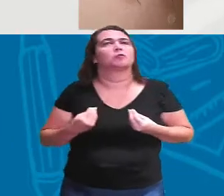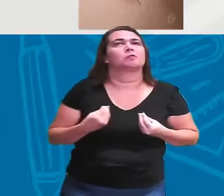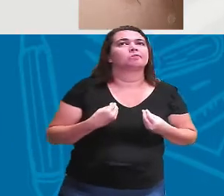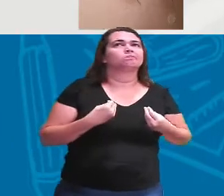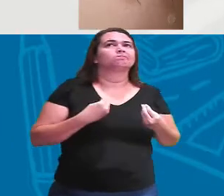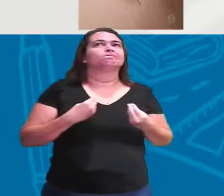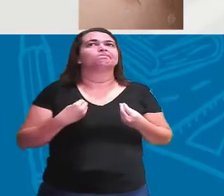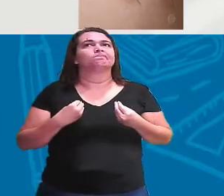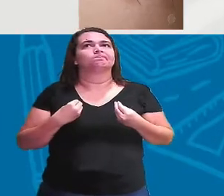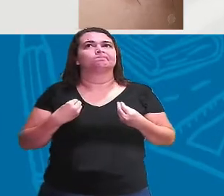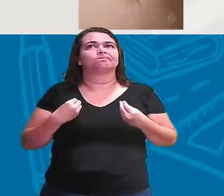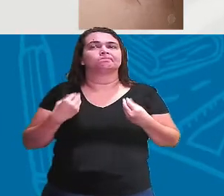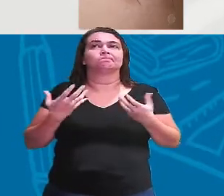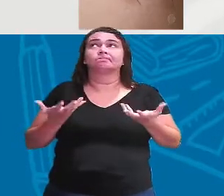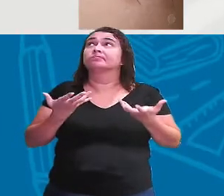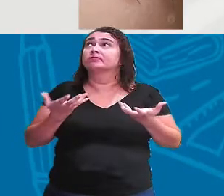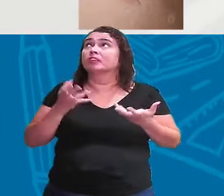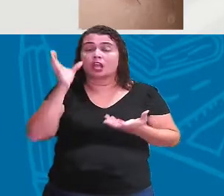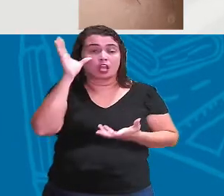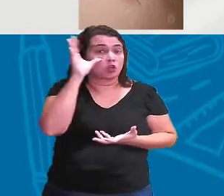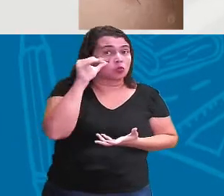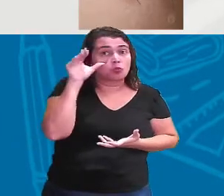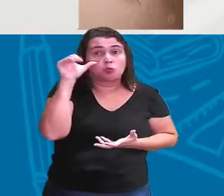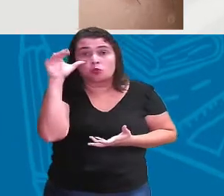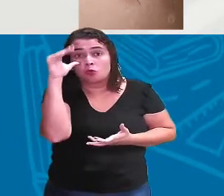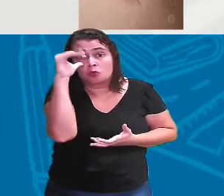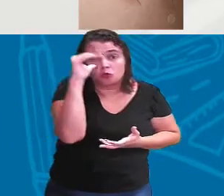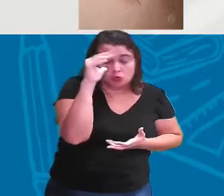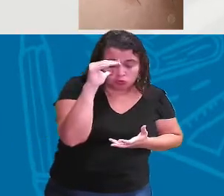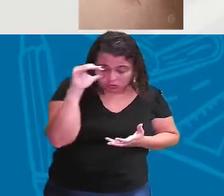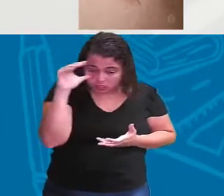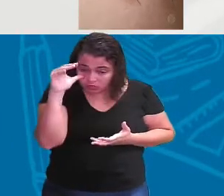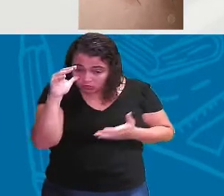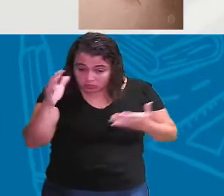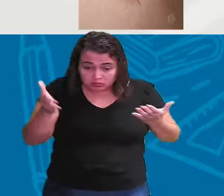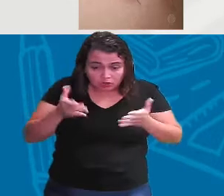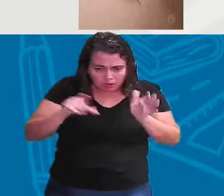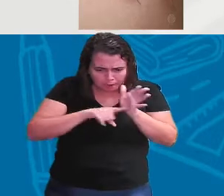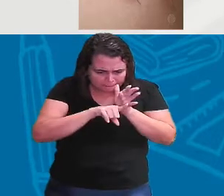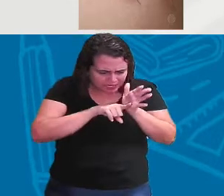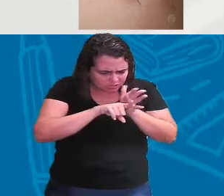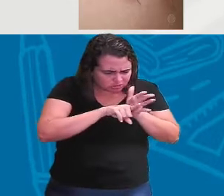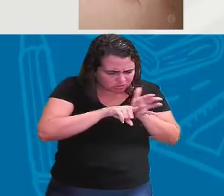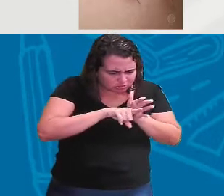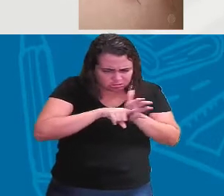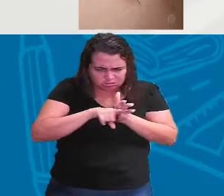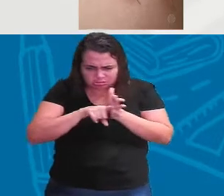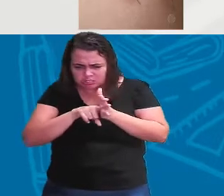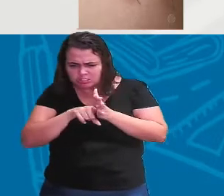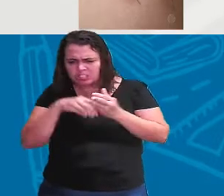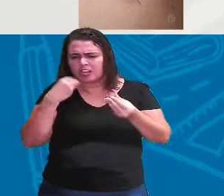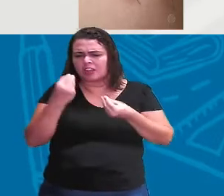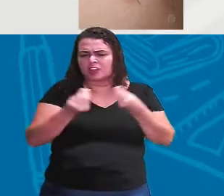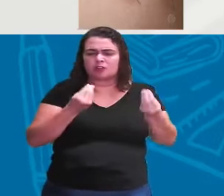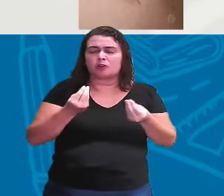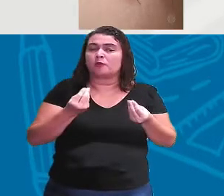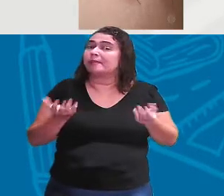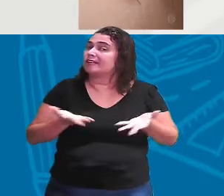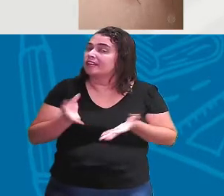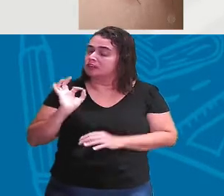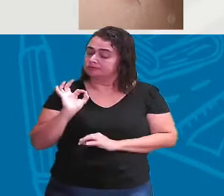insatisfação positiva, que é querer mais e melhor, para que você possa justamente, a partir desse sementinho aqui, dessa primeira